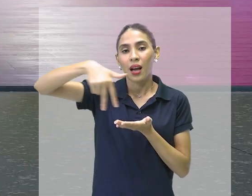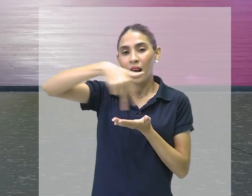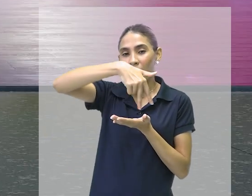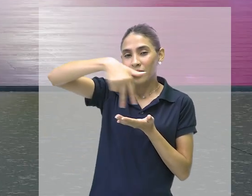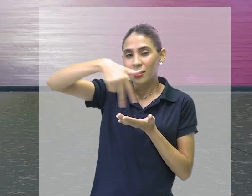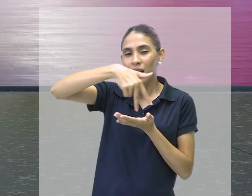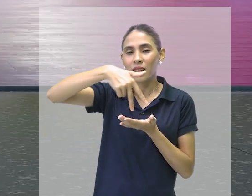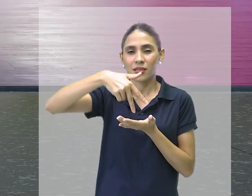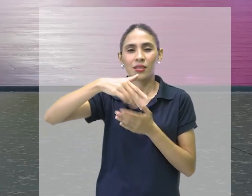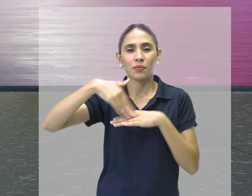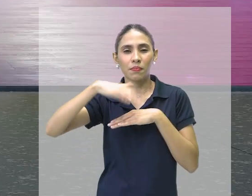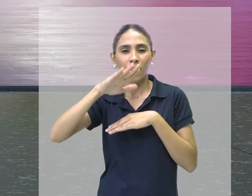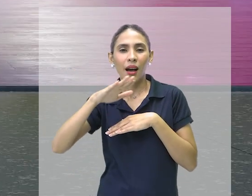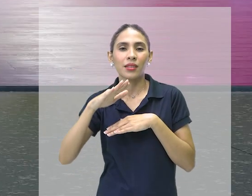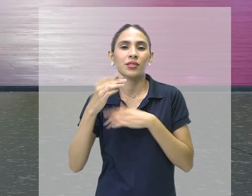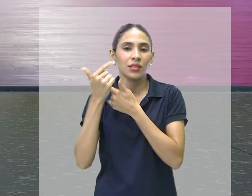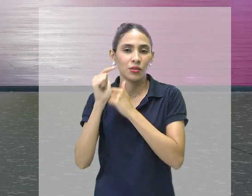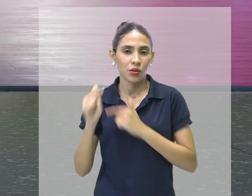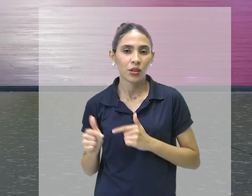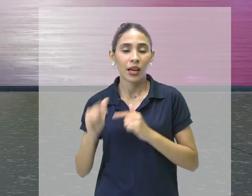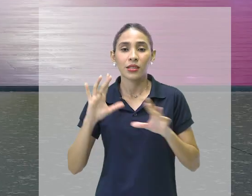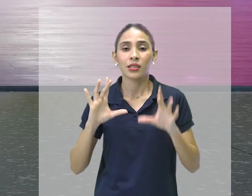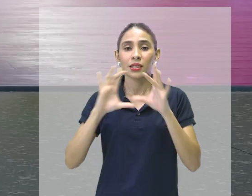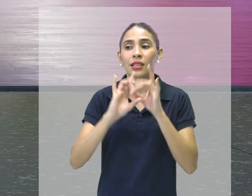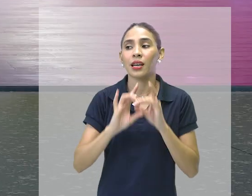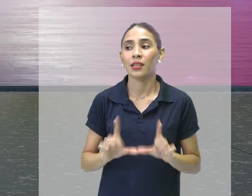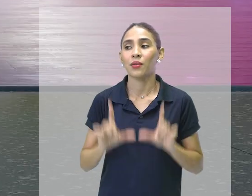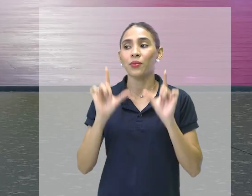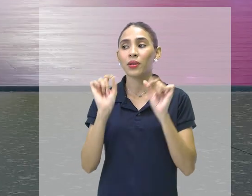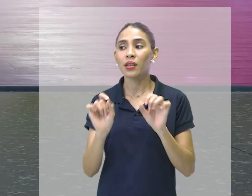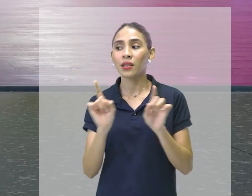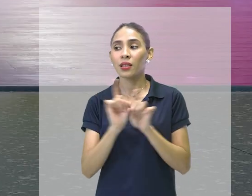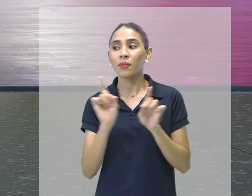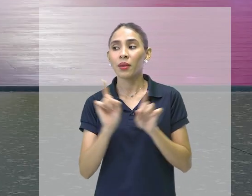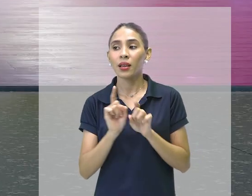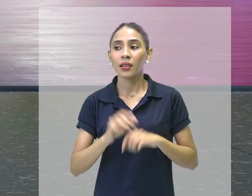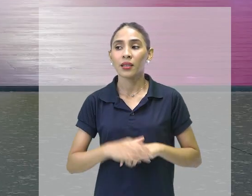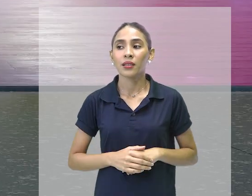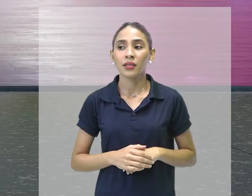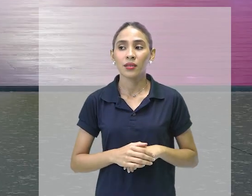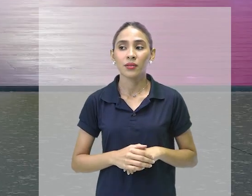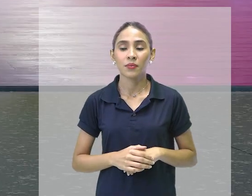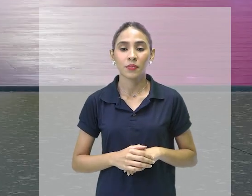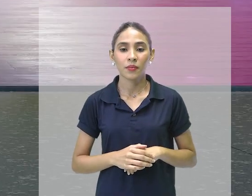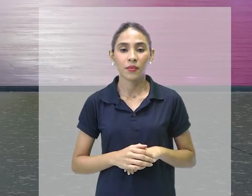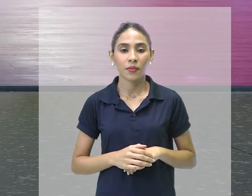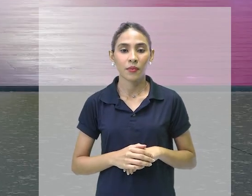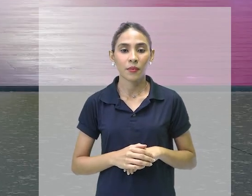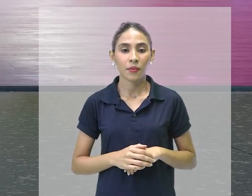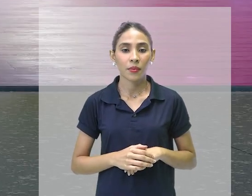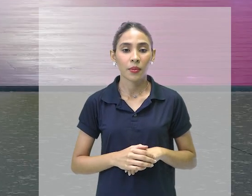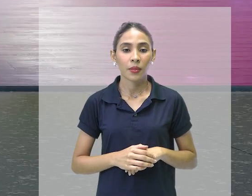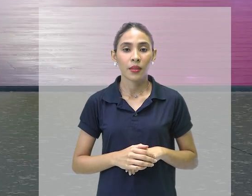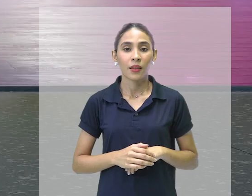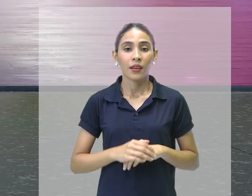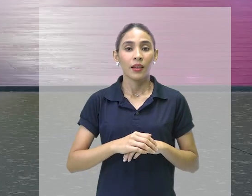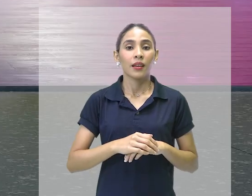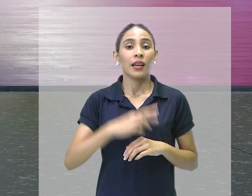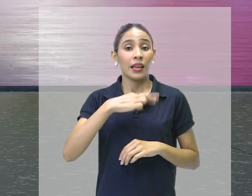Normalmente, essas danças que são bem antigas, elas estão ligadas à questão de